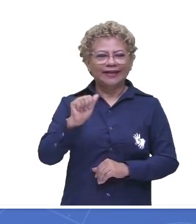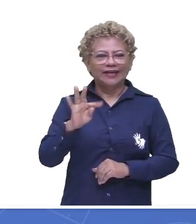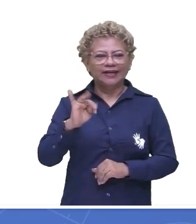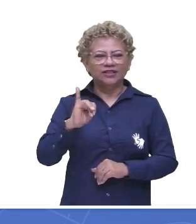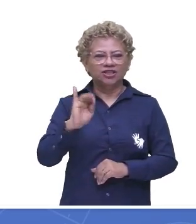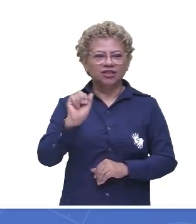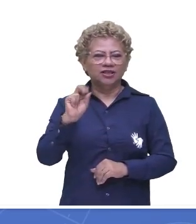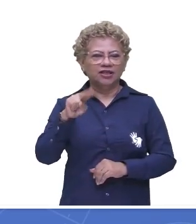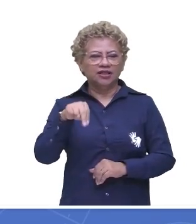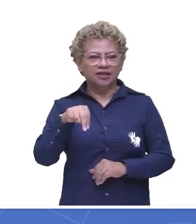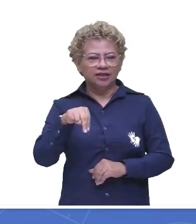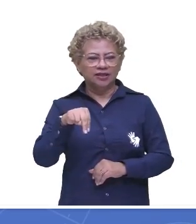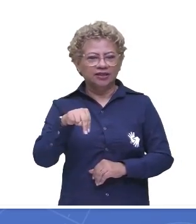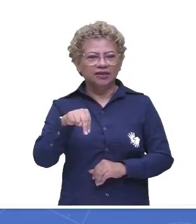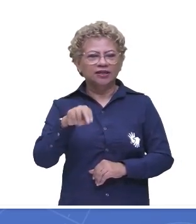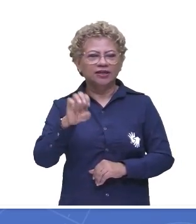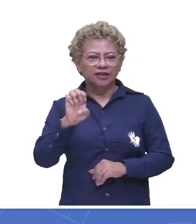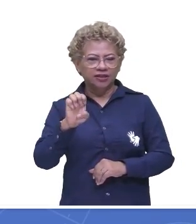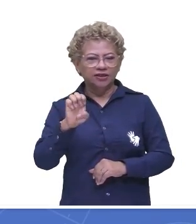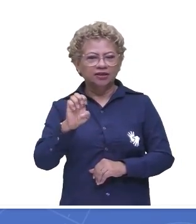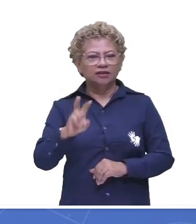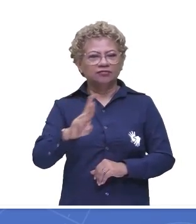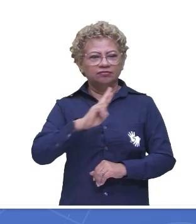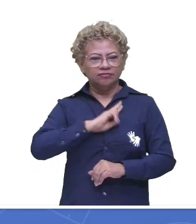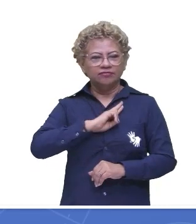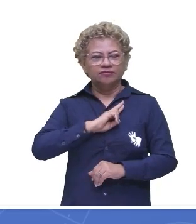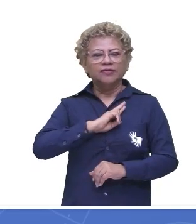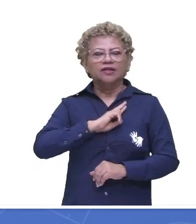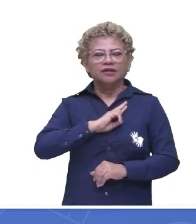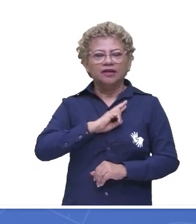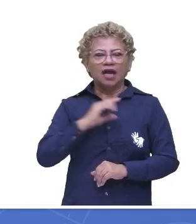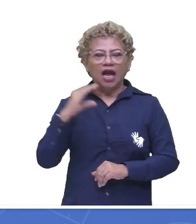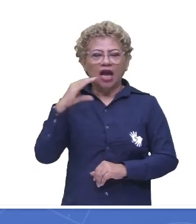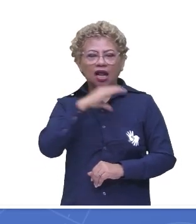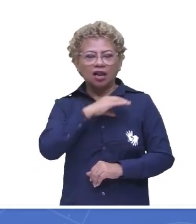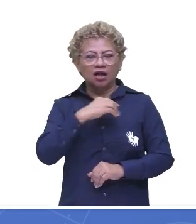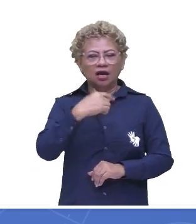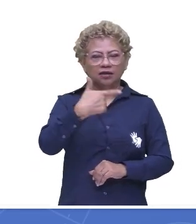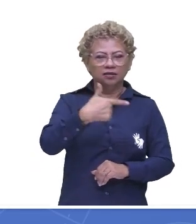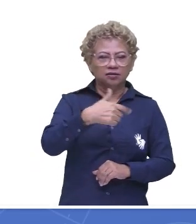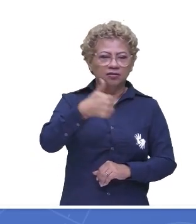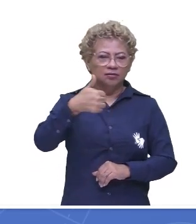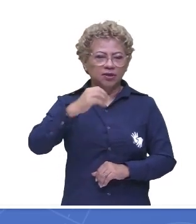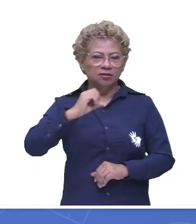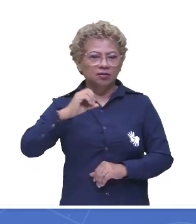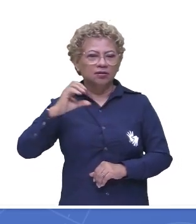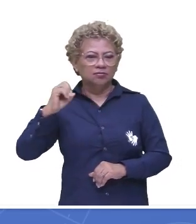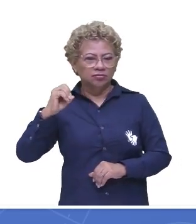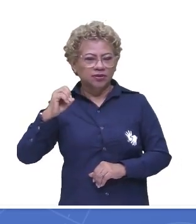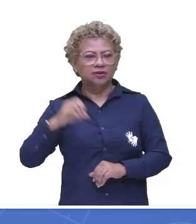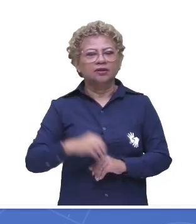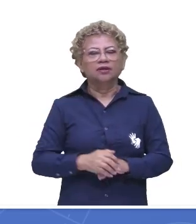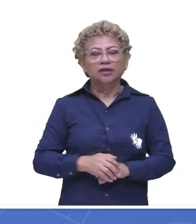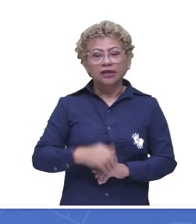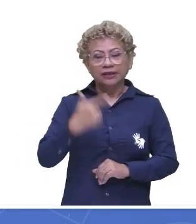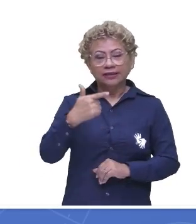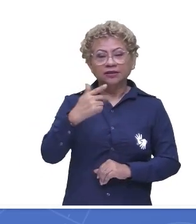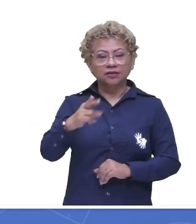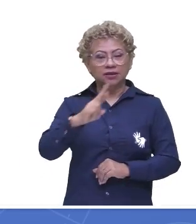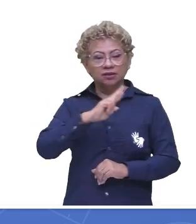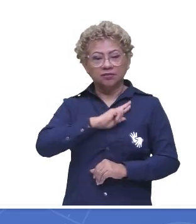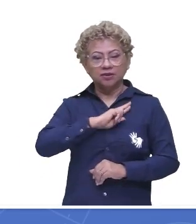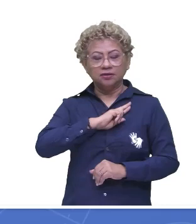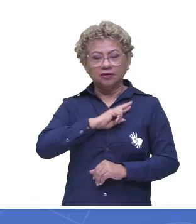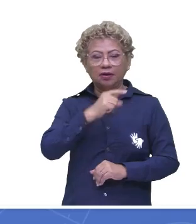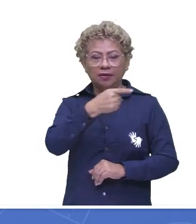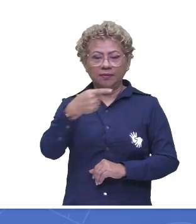a primeira, não é? Tatiane colocou que a quantidade de calor é 2.100 calorias na questão 1 e na questão 2 colocou